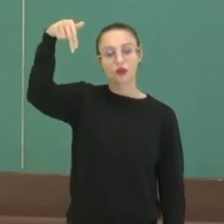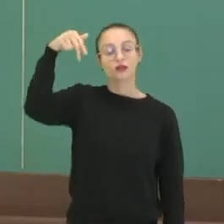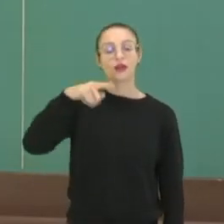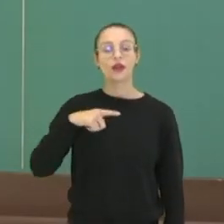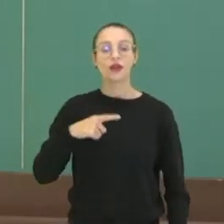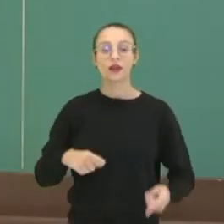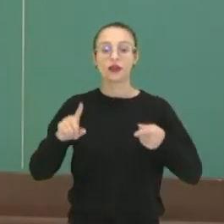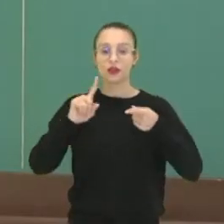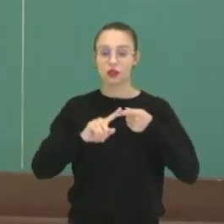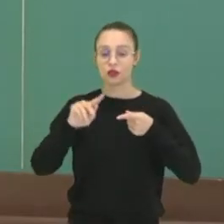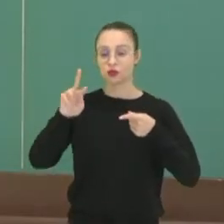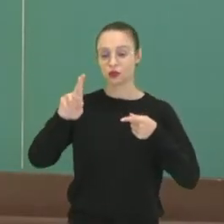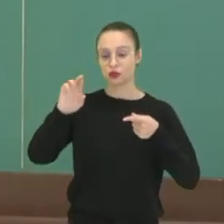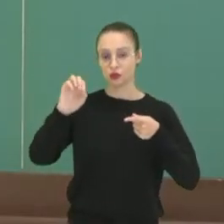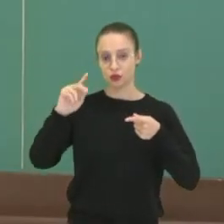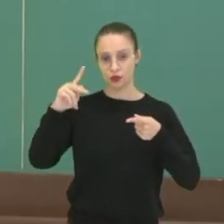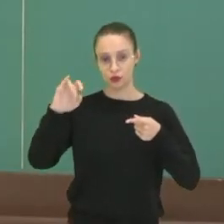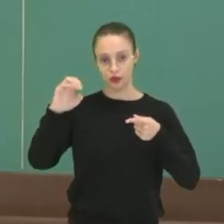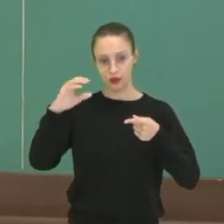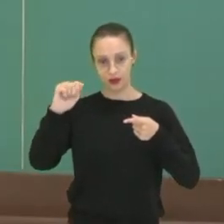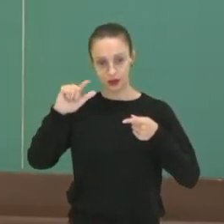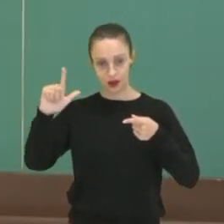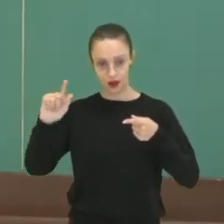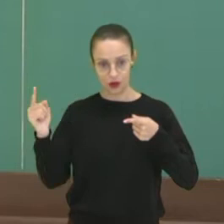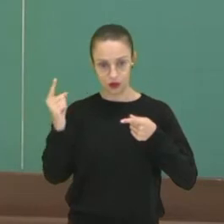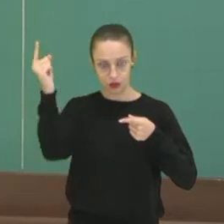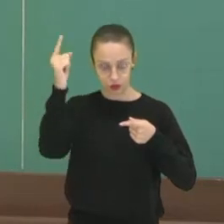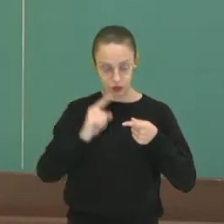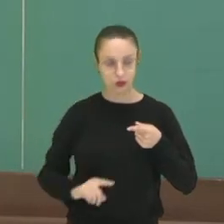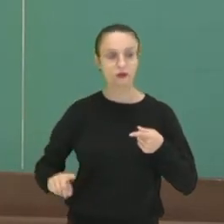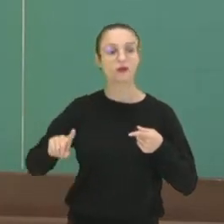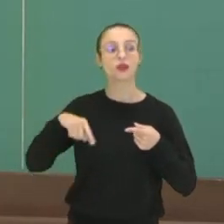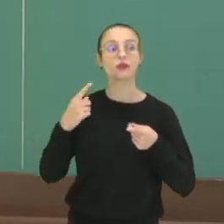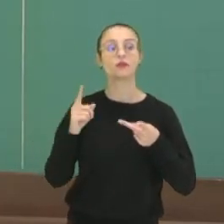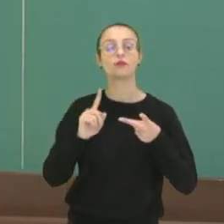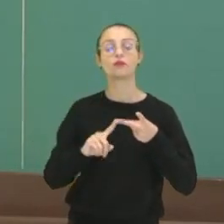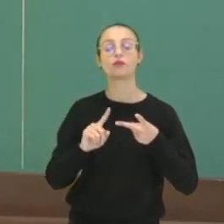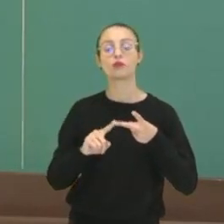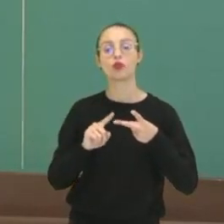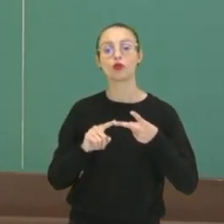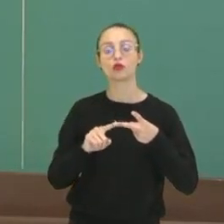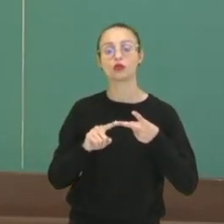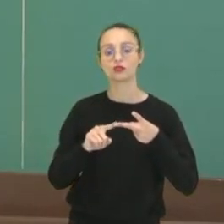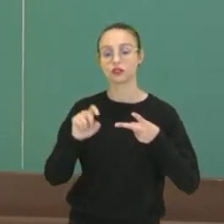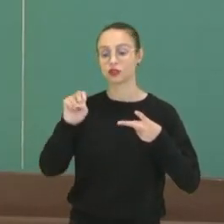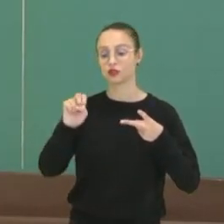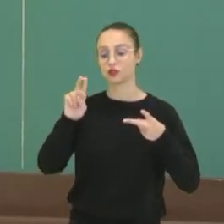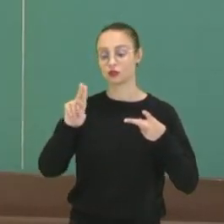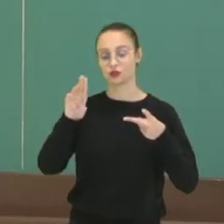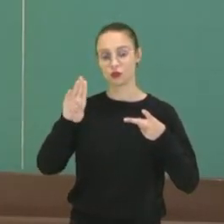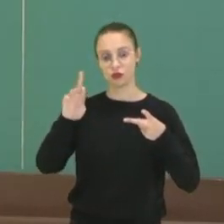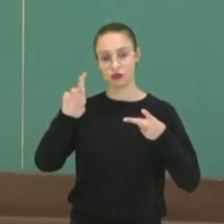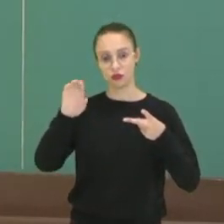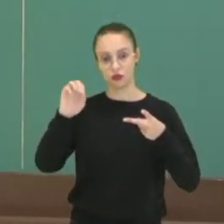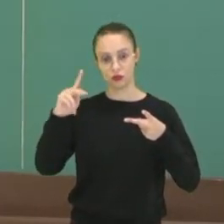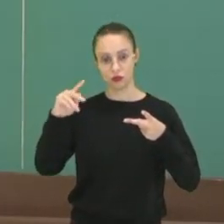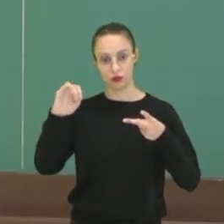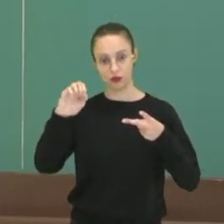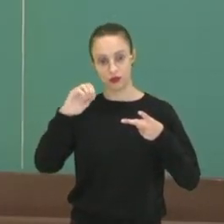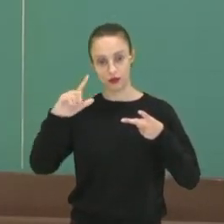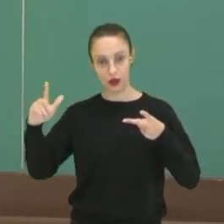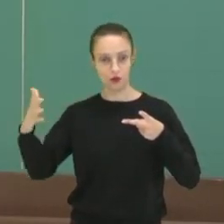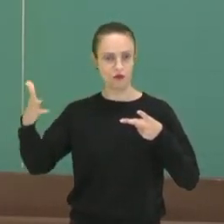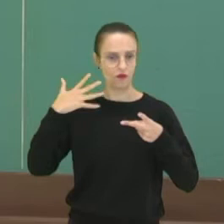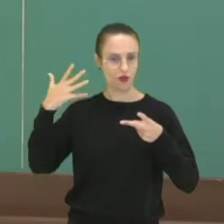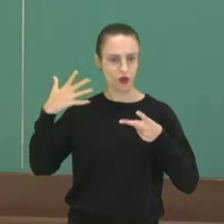de altitude, depois aqui predominando, né, o subtropical com verões